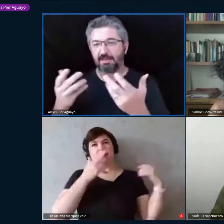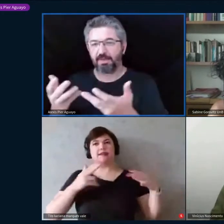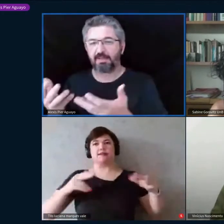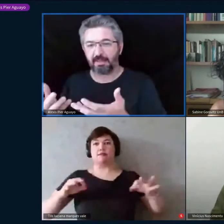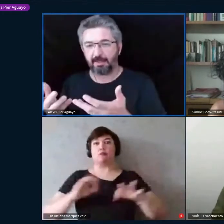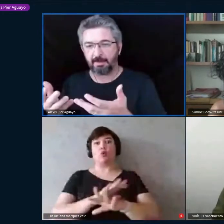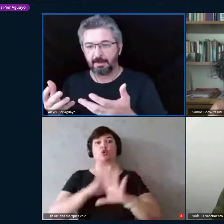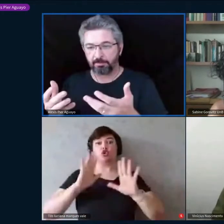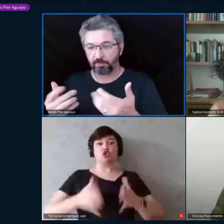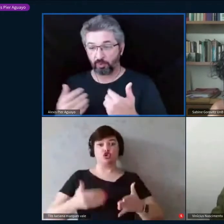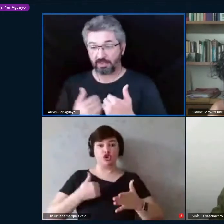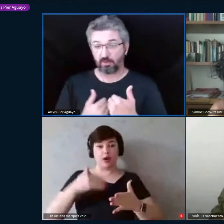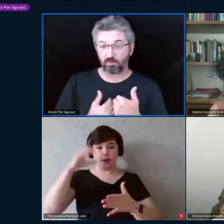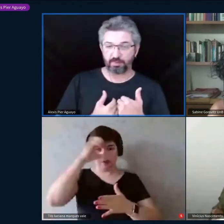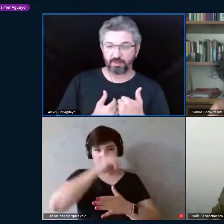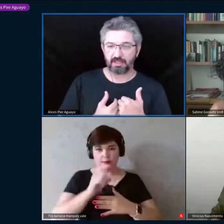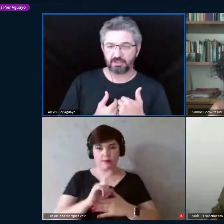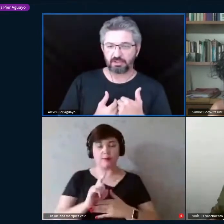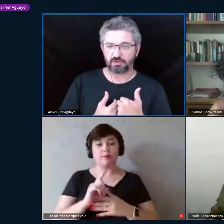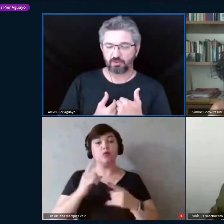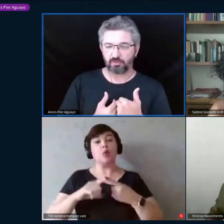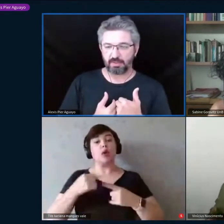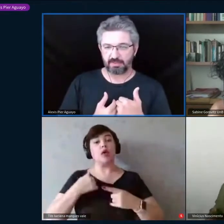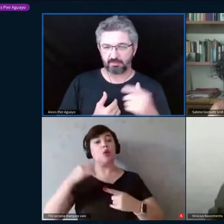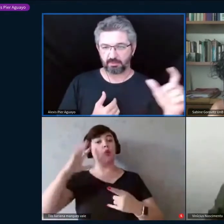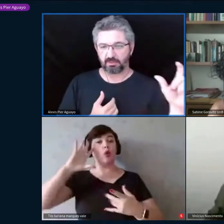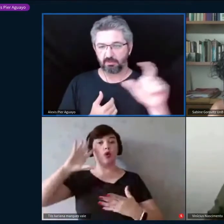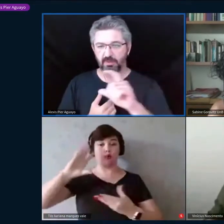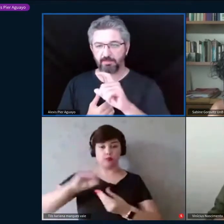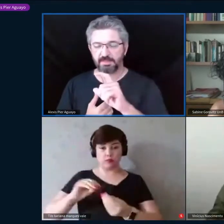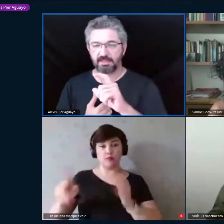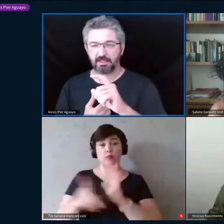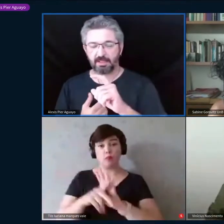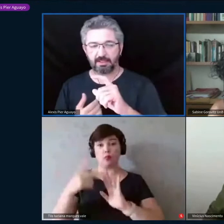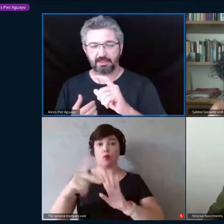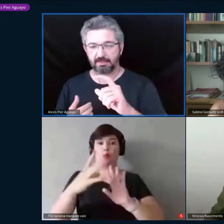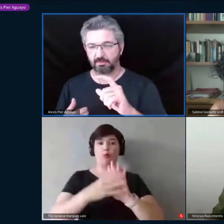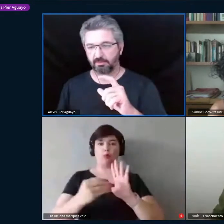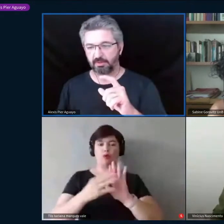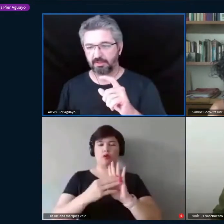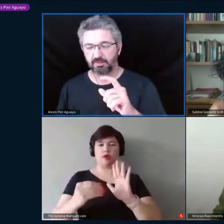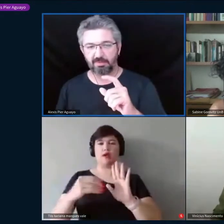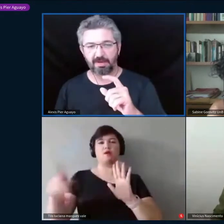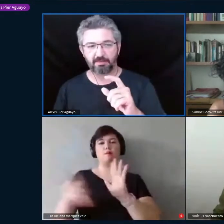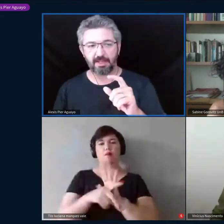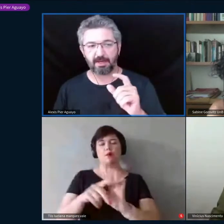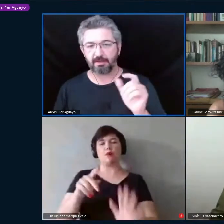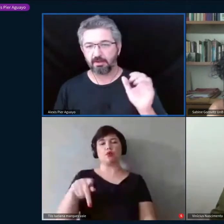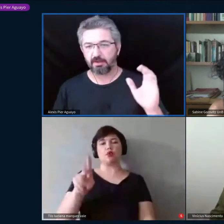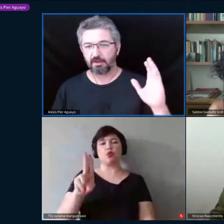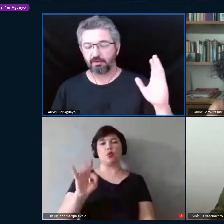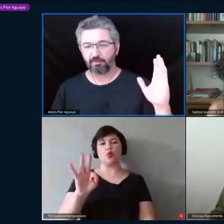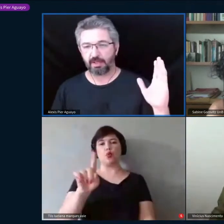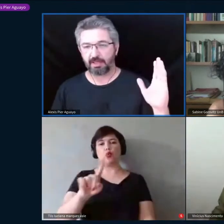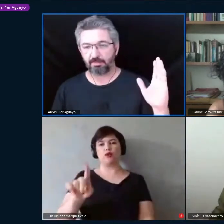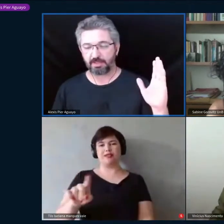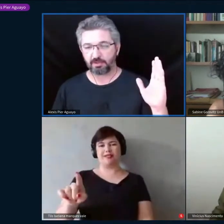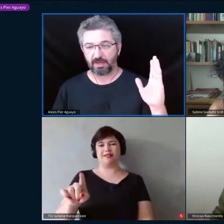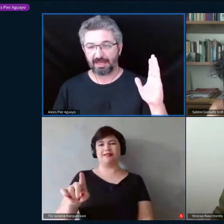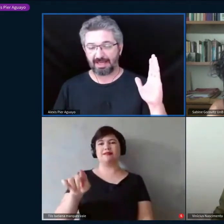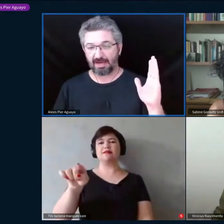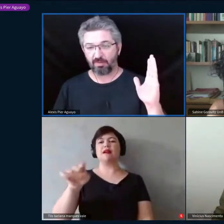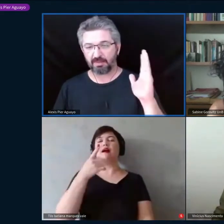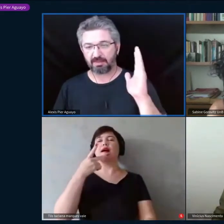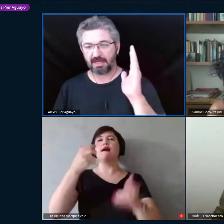predisposição para se aprender. O que eu compreendi sobre esse modelo do Leipzig que ela traz no trabalho dela foi